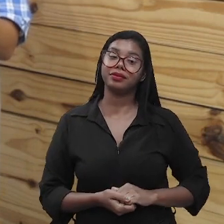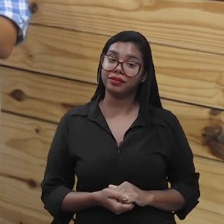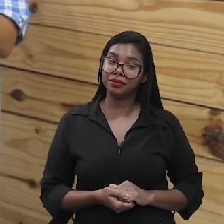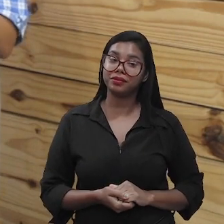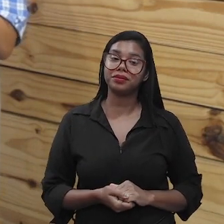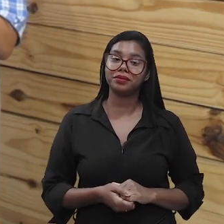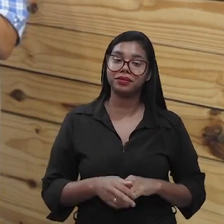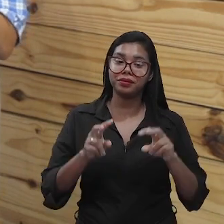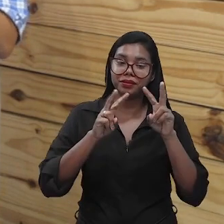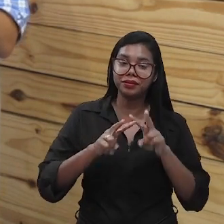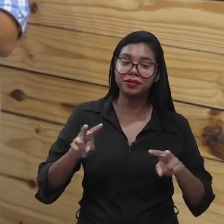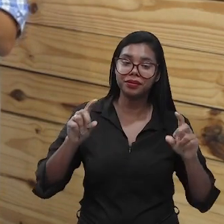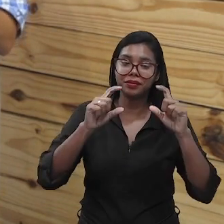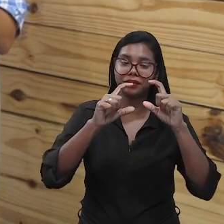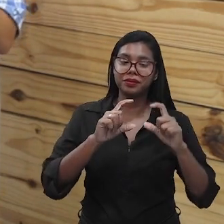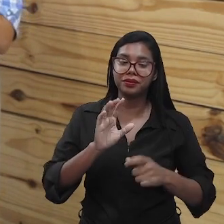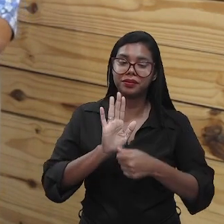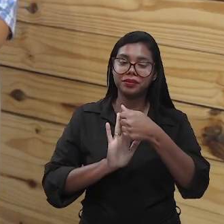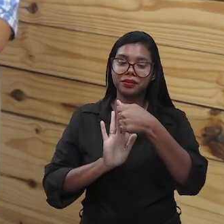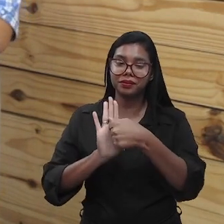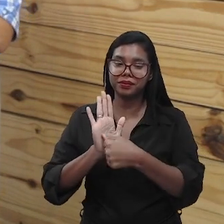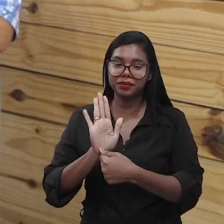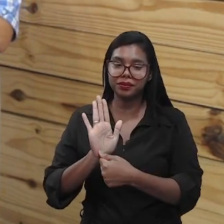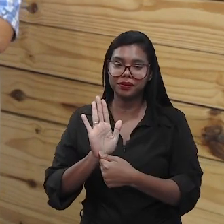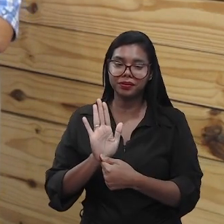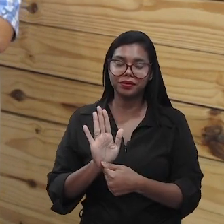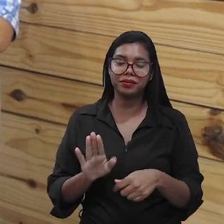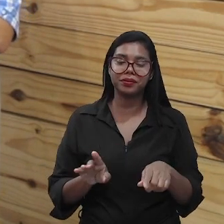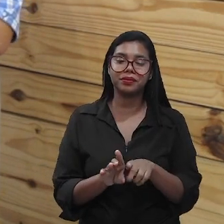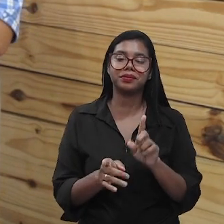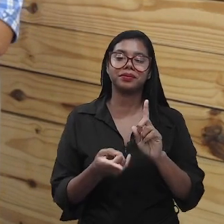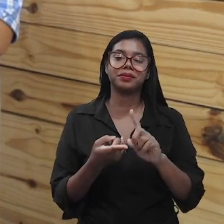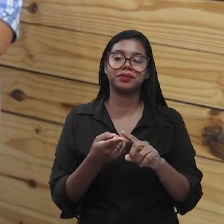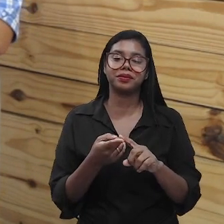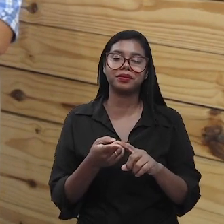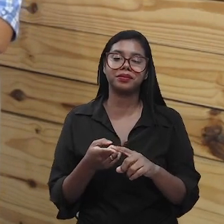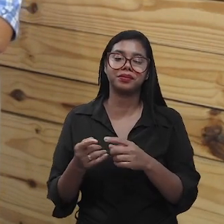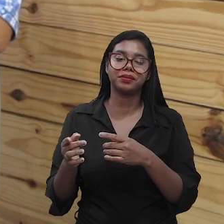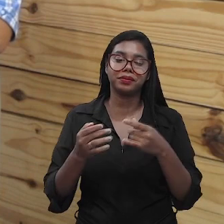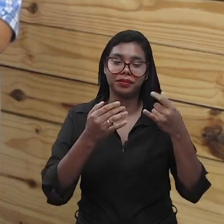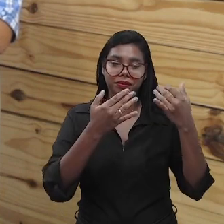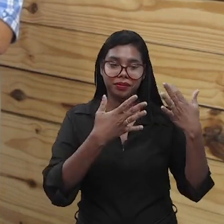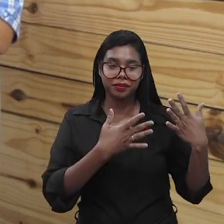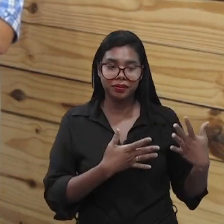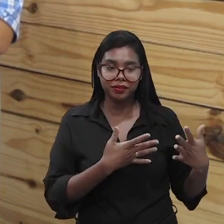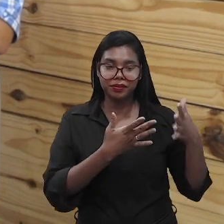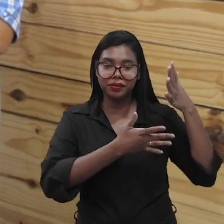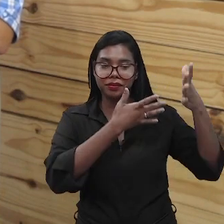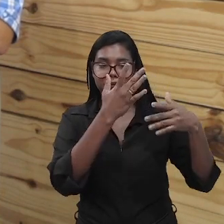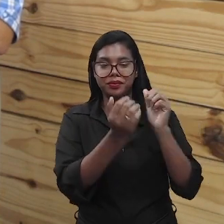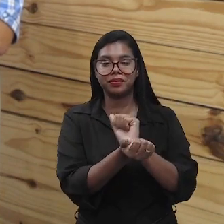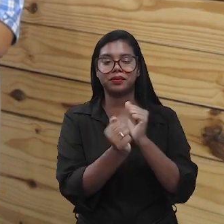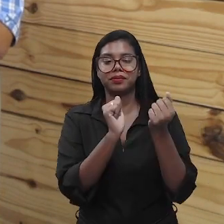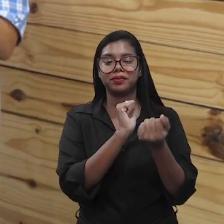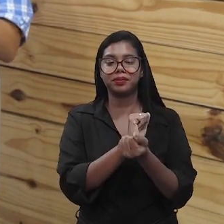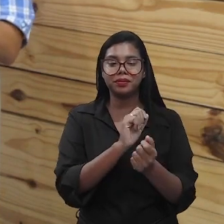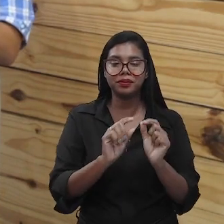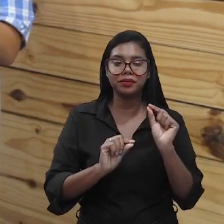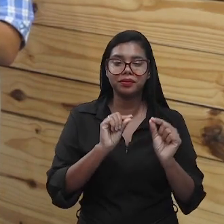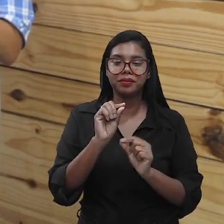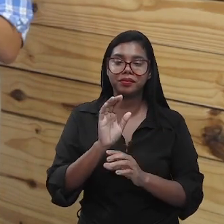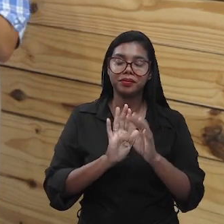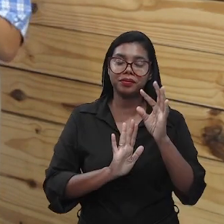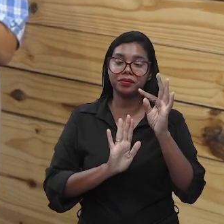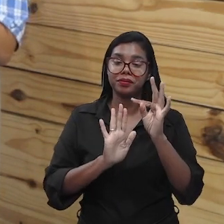por exemplo, isso é uma coisa que a gente vai tá falando, né, essa adaptação, aquilo que está no texto do livro não necessariamente vai funcionar